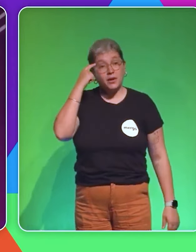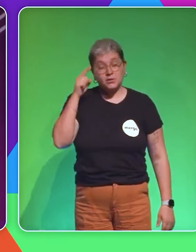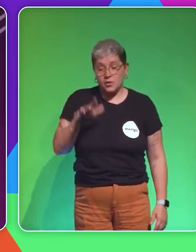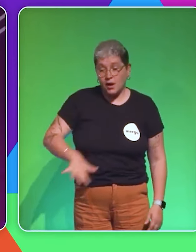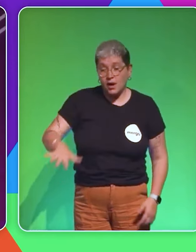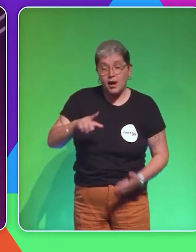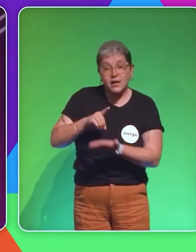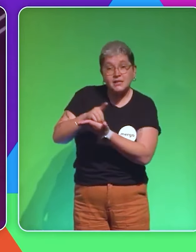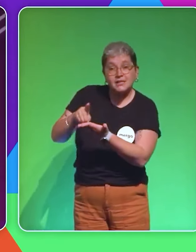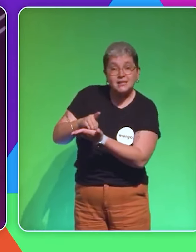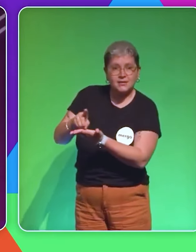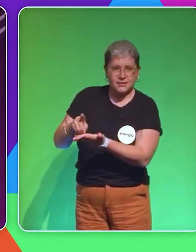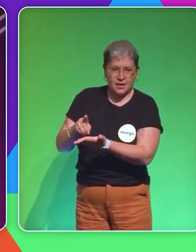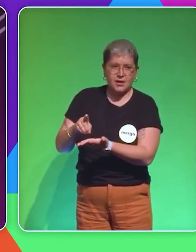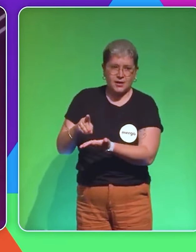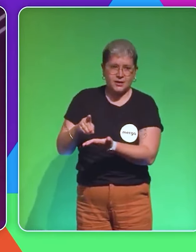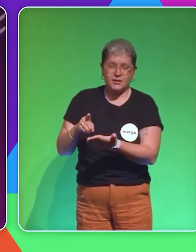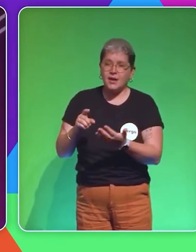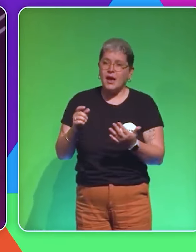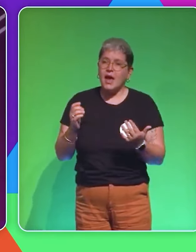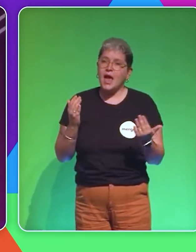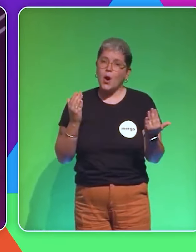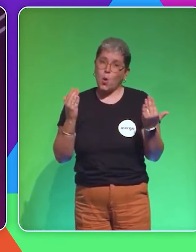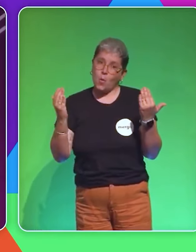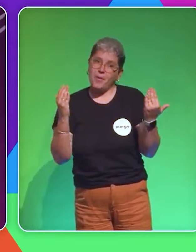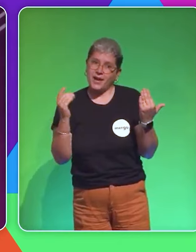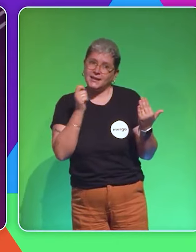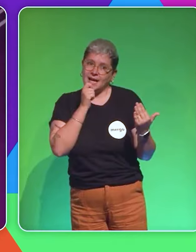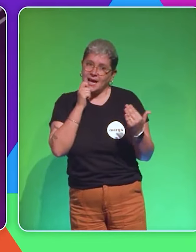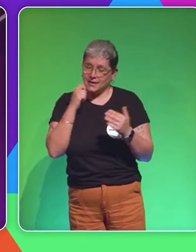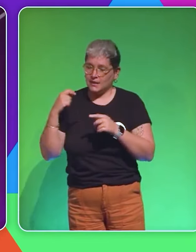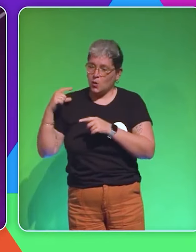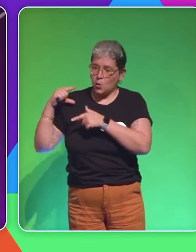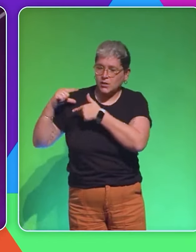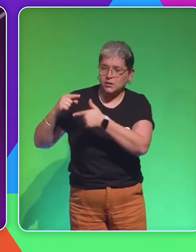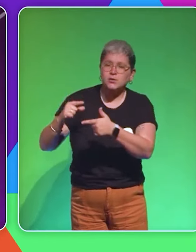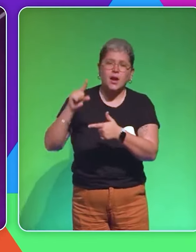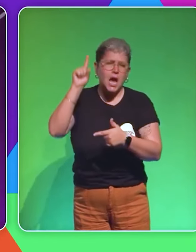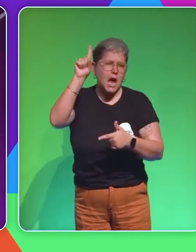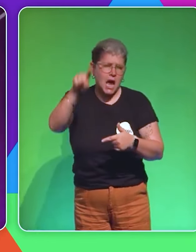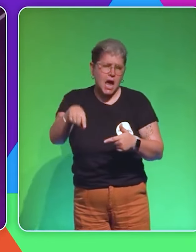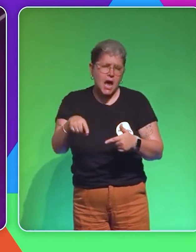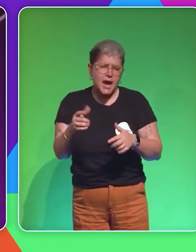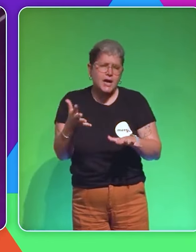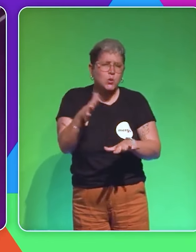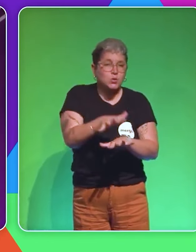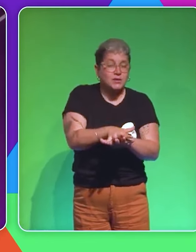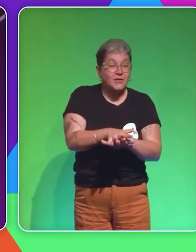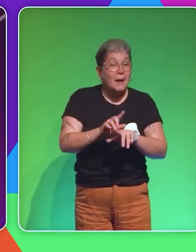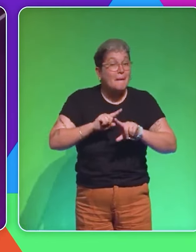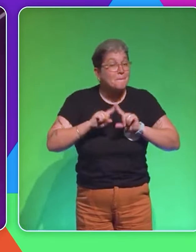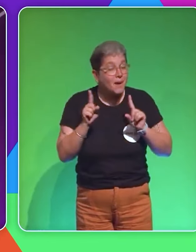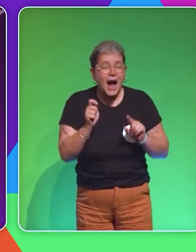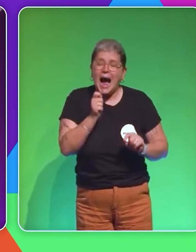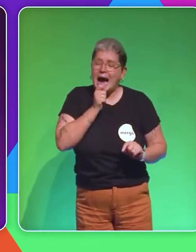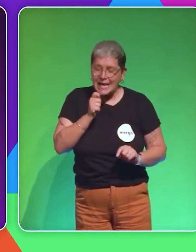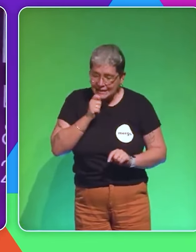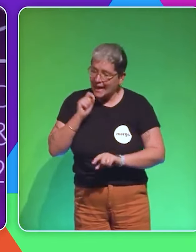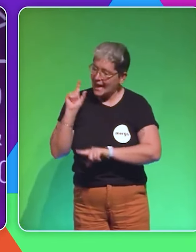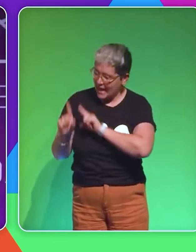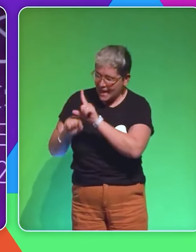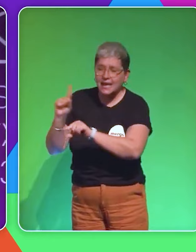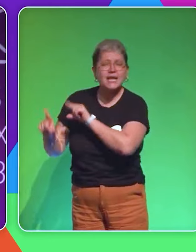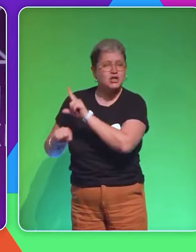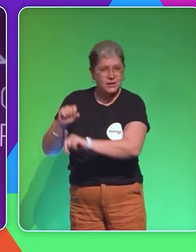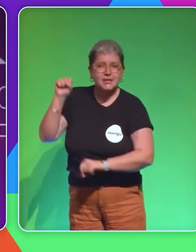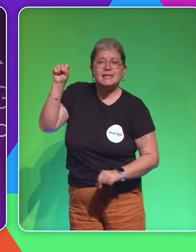design é comparada com outras mais tradicionais ainda é mais inclusiva Mas ainda é muito elitista sim e a gente tem que trabalhar para isso